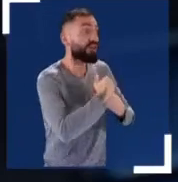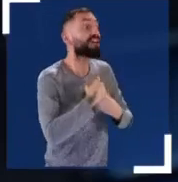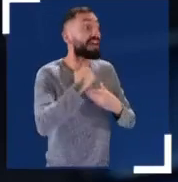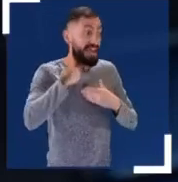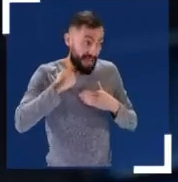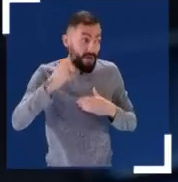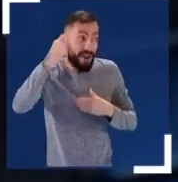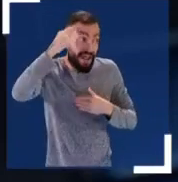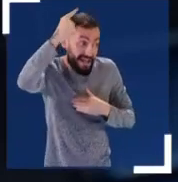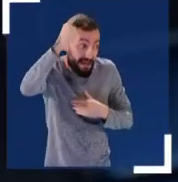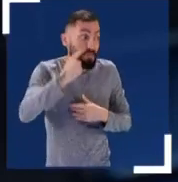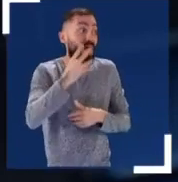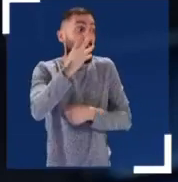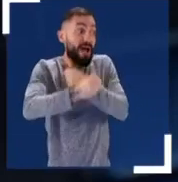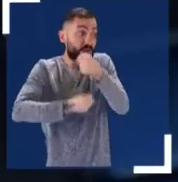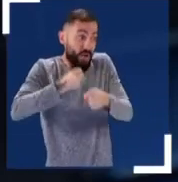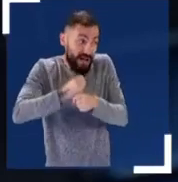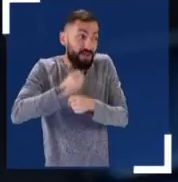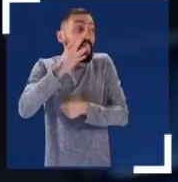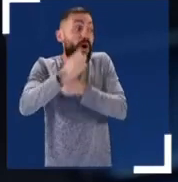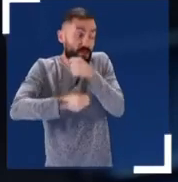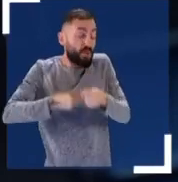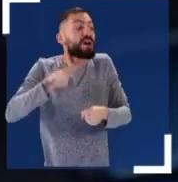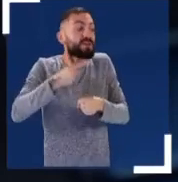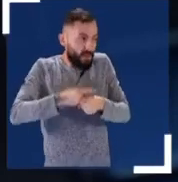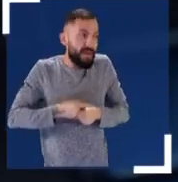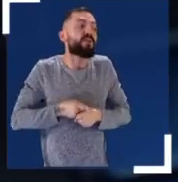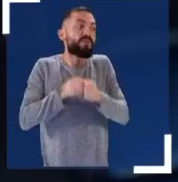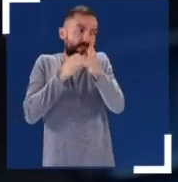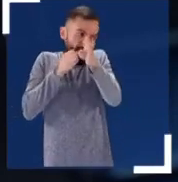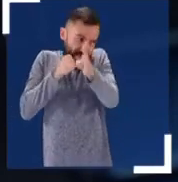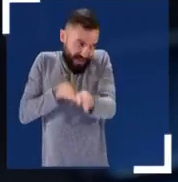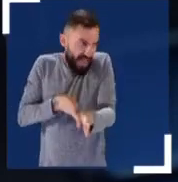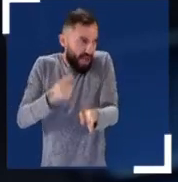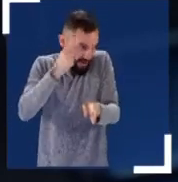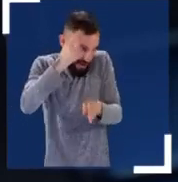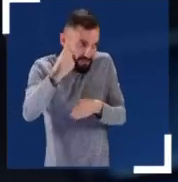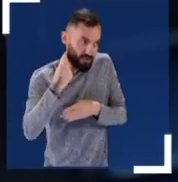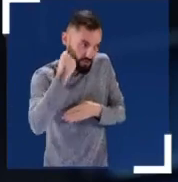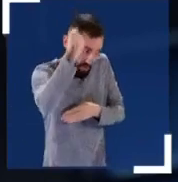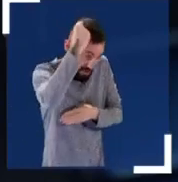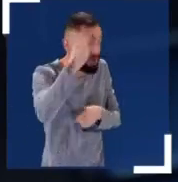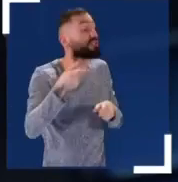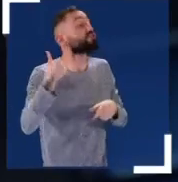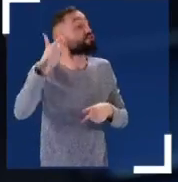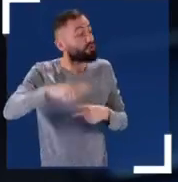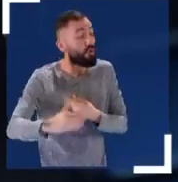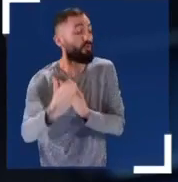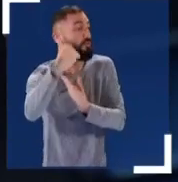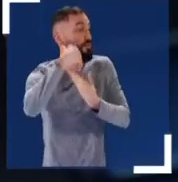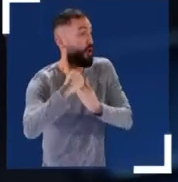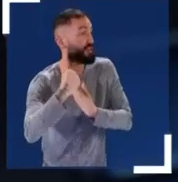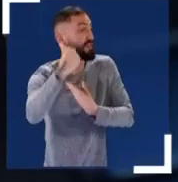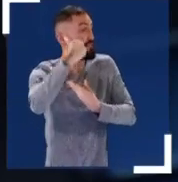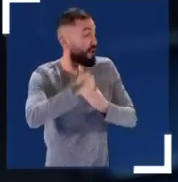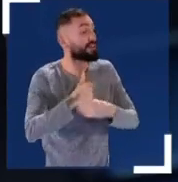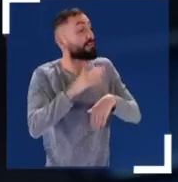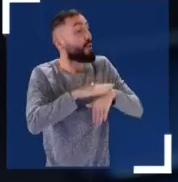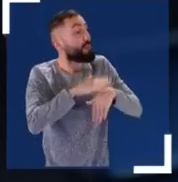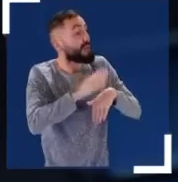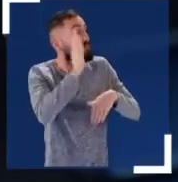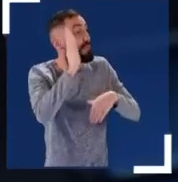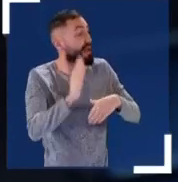cumpri as minhas palavras, cumpri a minha jornada, fui reeleito, participei de cada momento do Brasil,